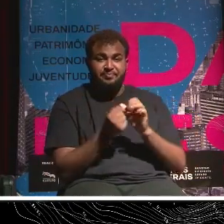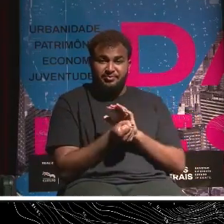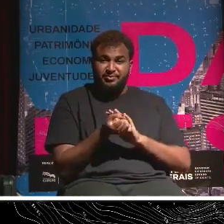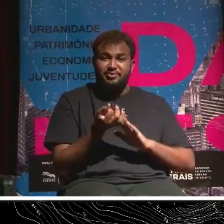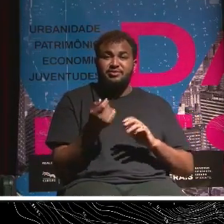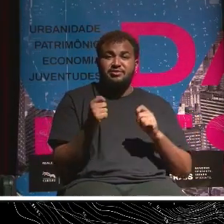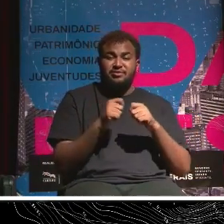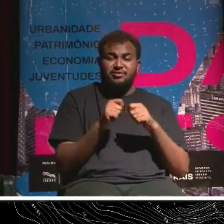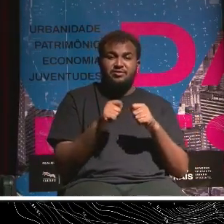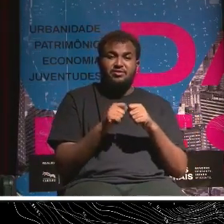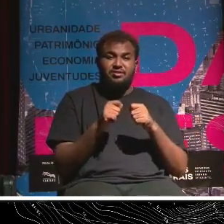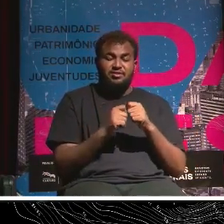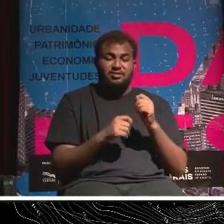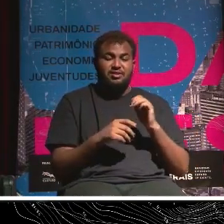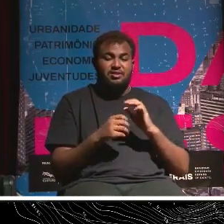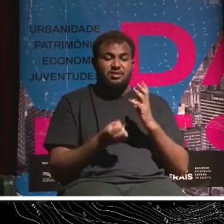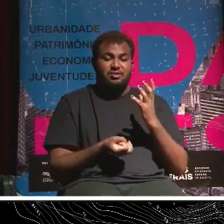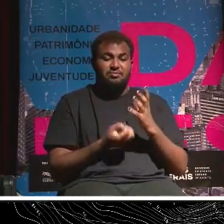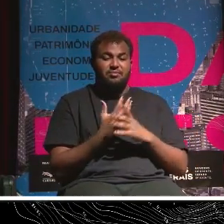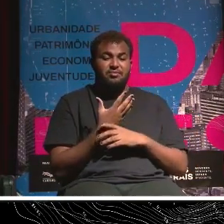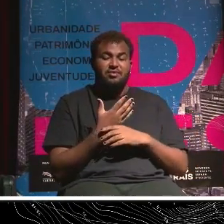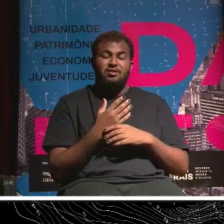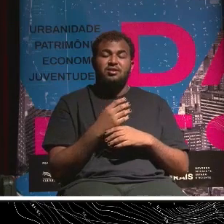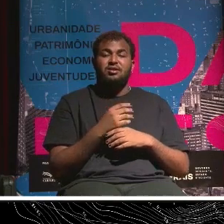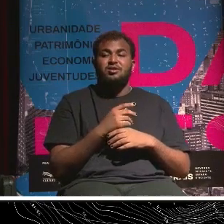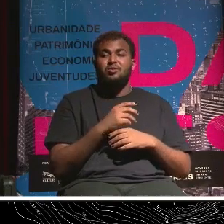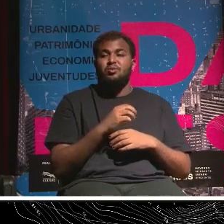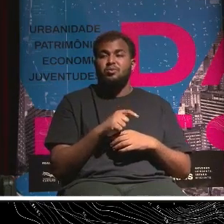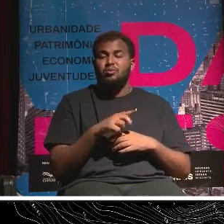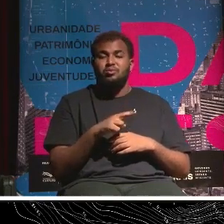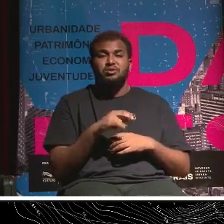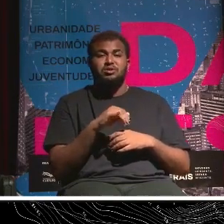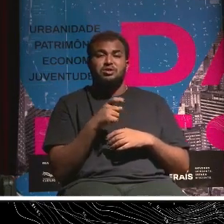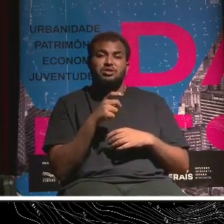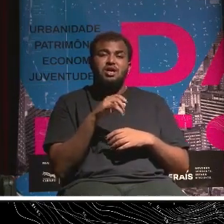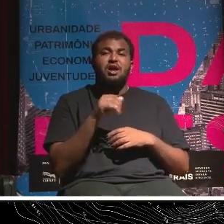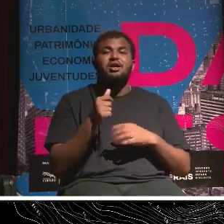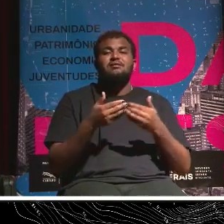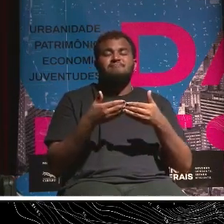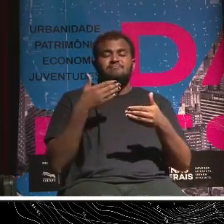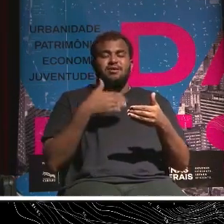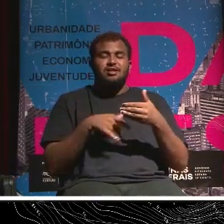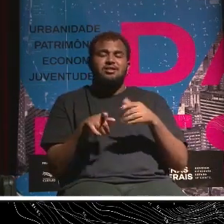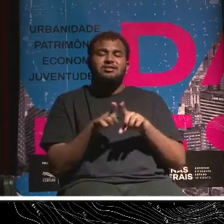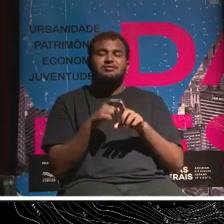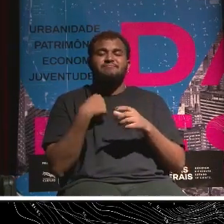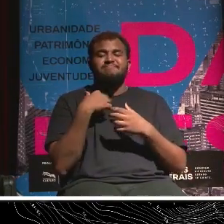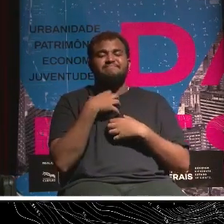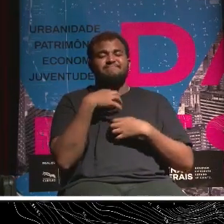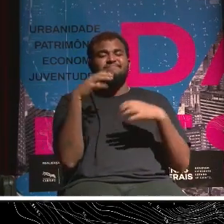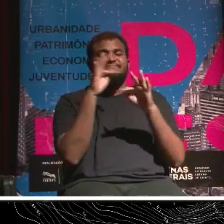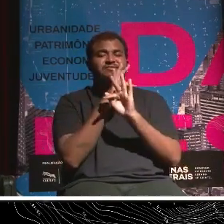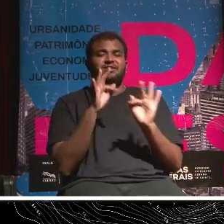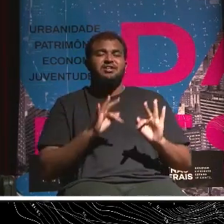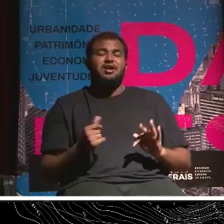fazendo produção e gestão mais aqui na coxia, por trás, assim, e Muito feliz de estar aqui